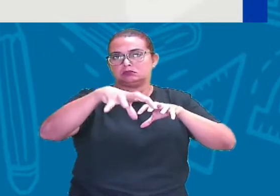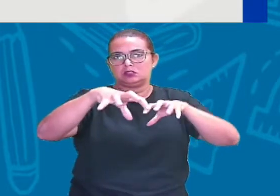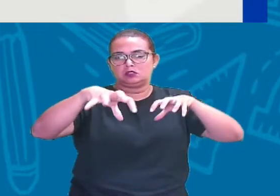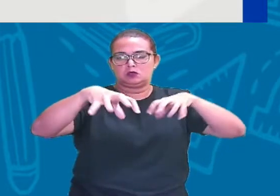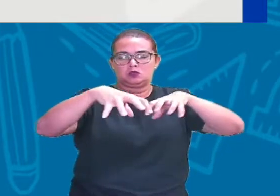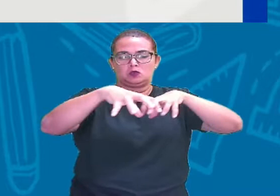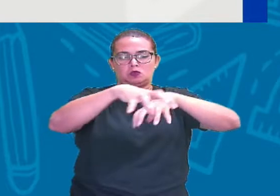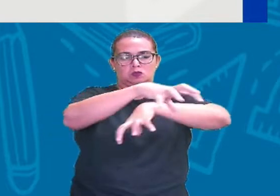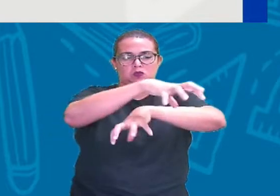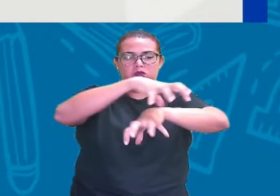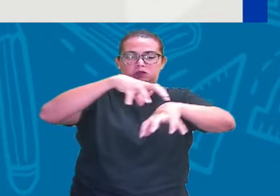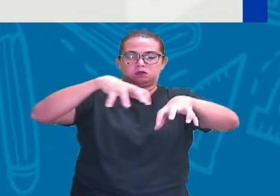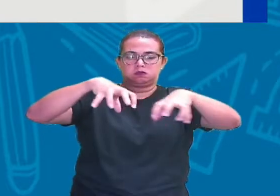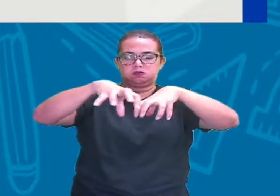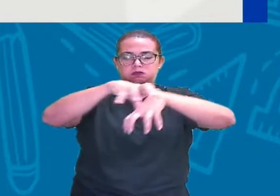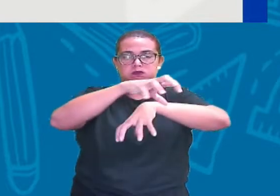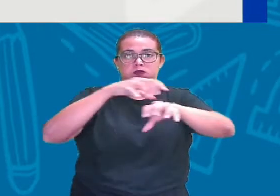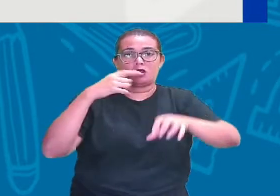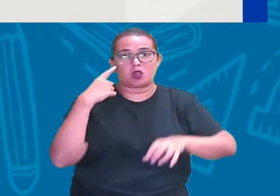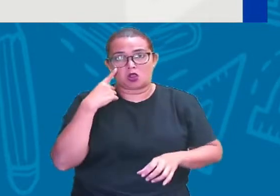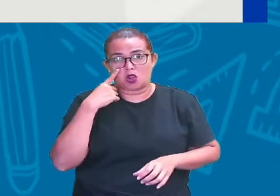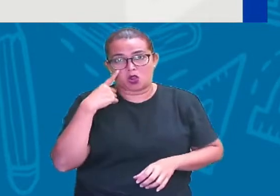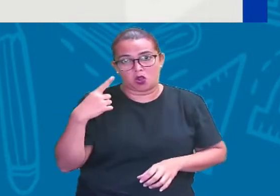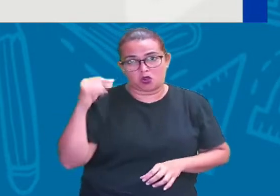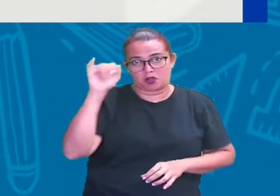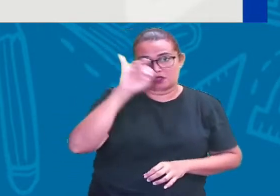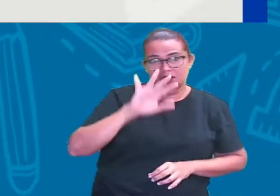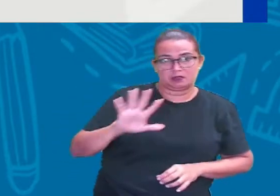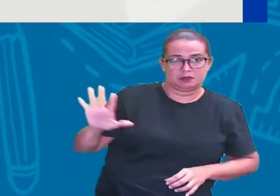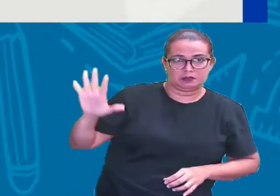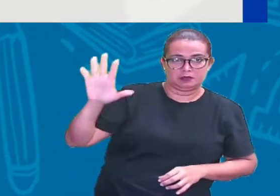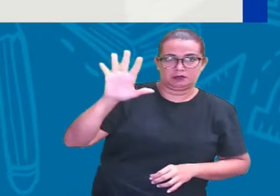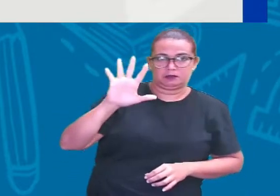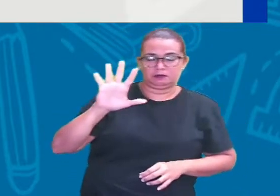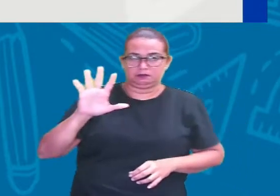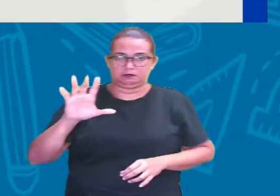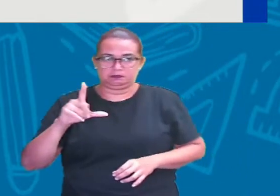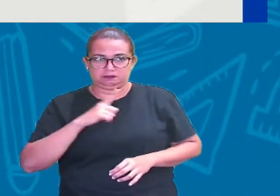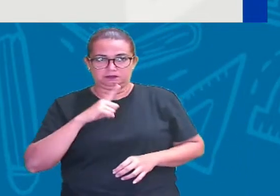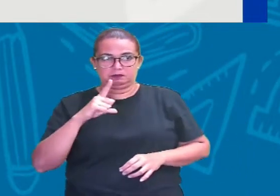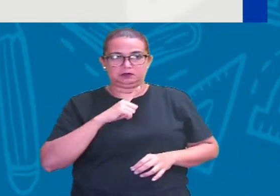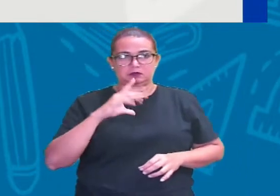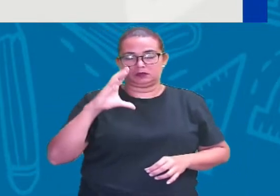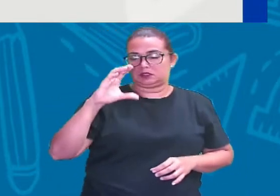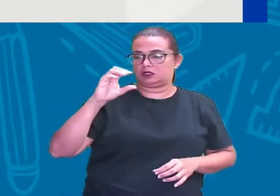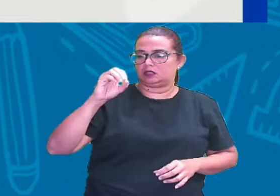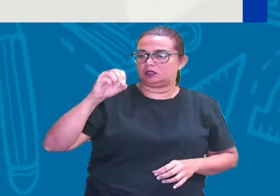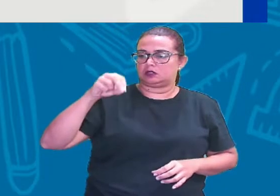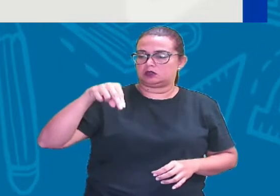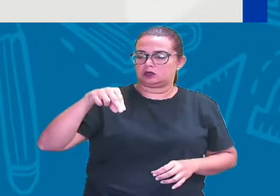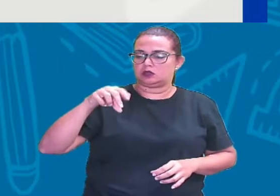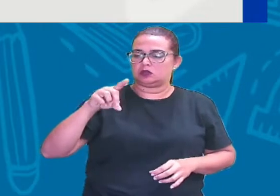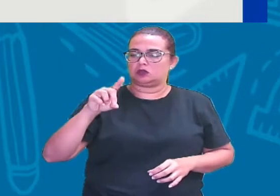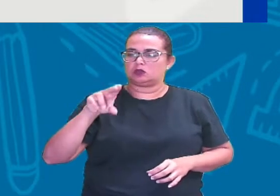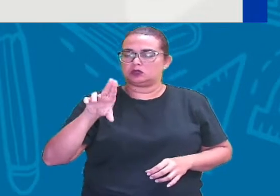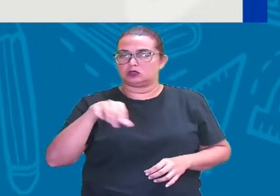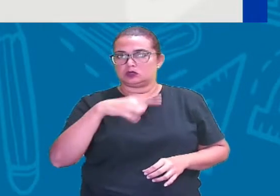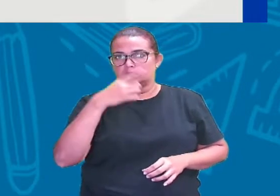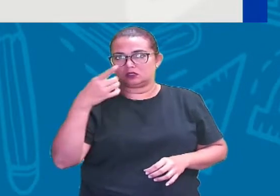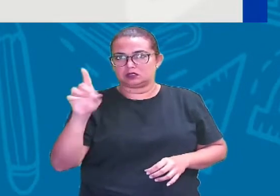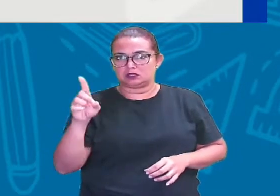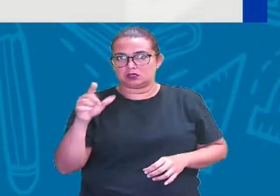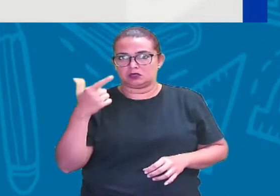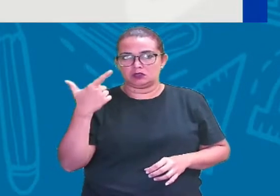aqui essa ilustração aqui. Gente, na condução não vai haver transporte